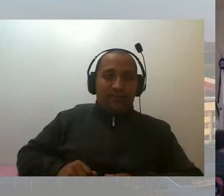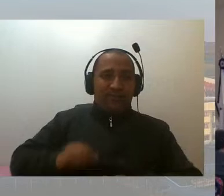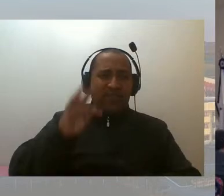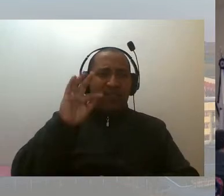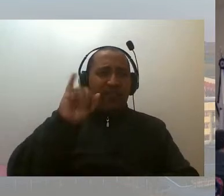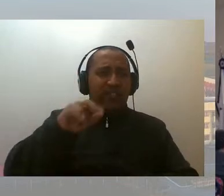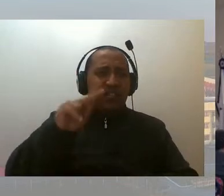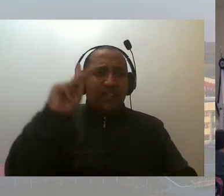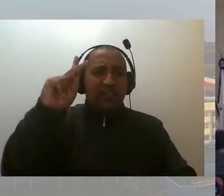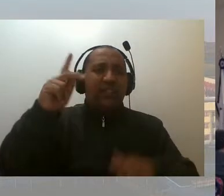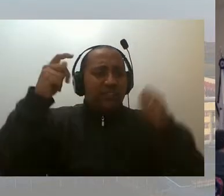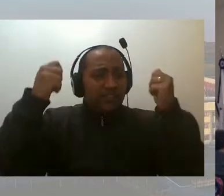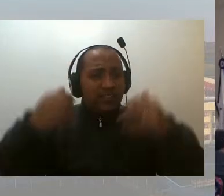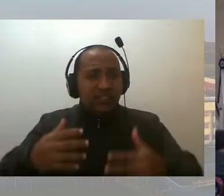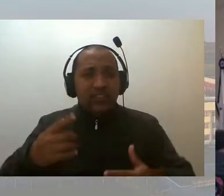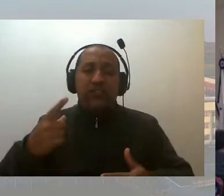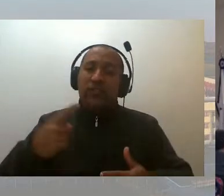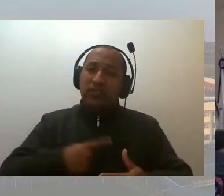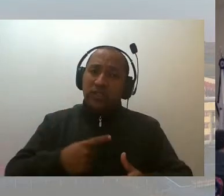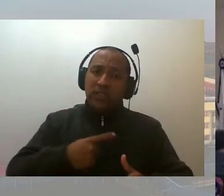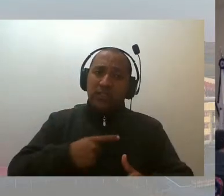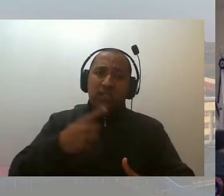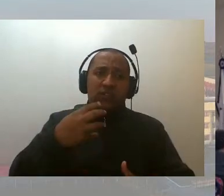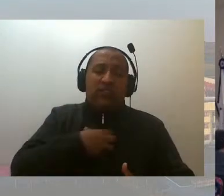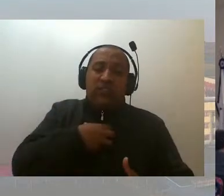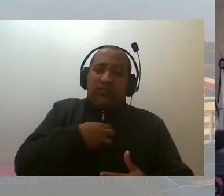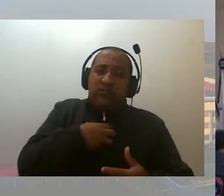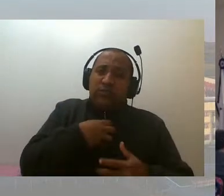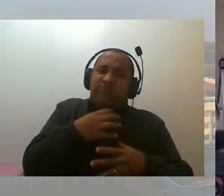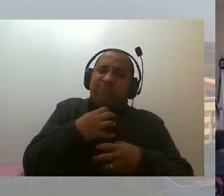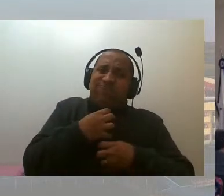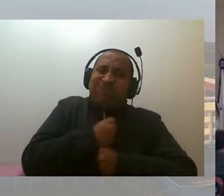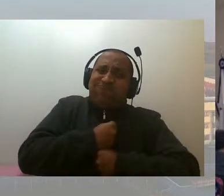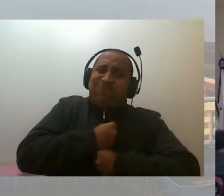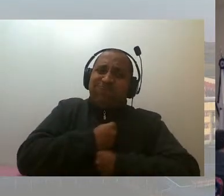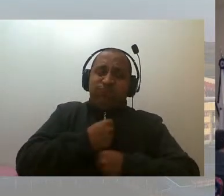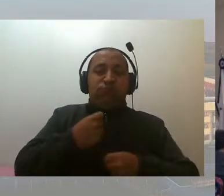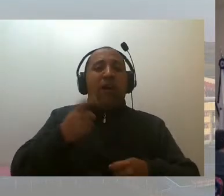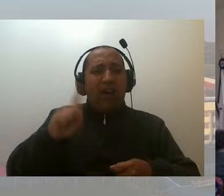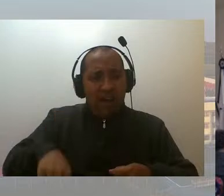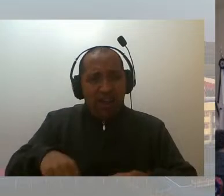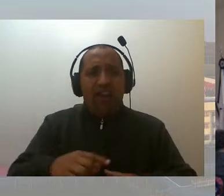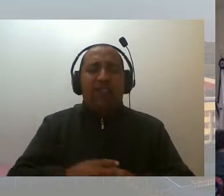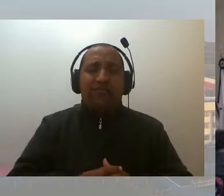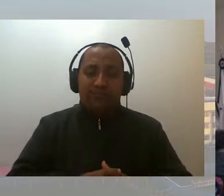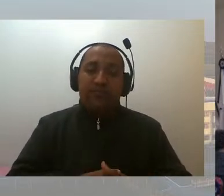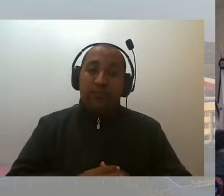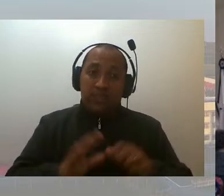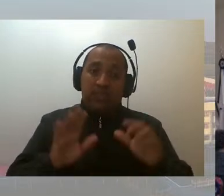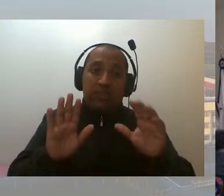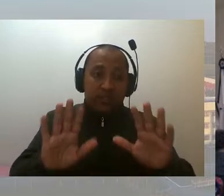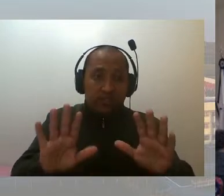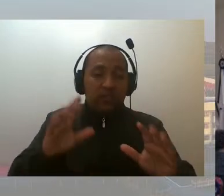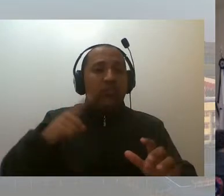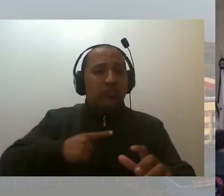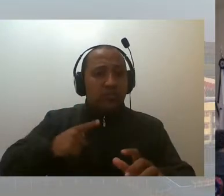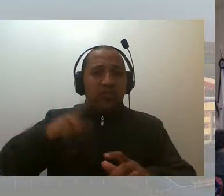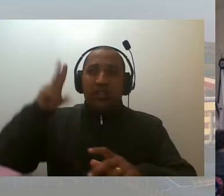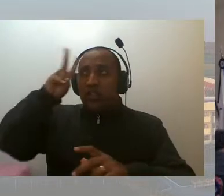né, foi uma reação. Foi uma reação. Mas só que a pessoa traz todo o